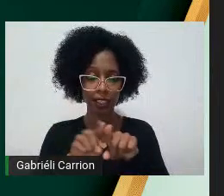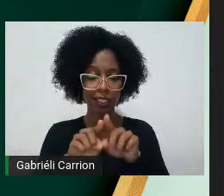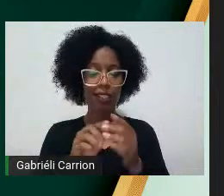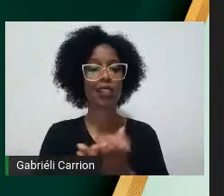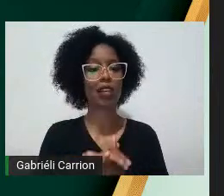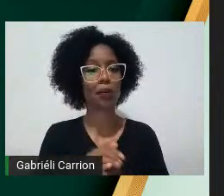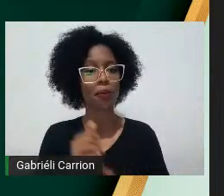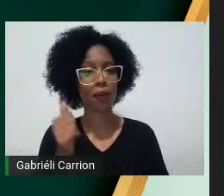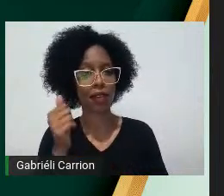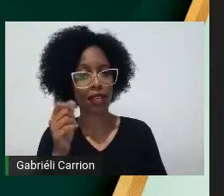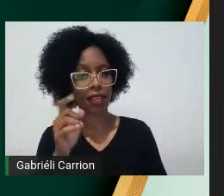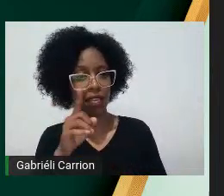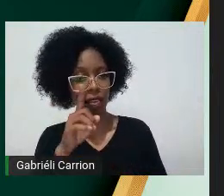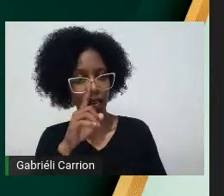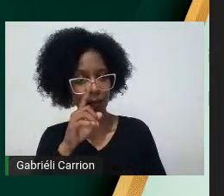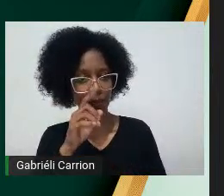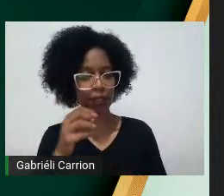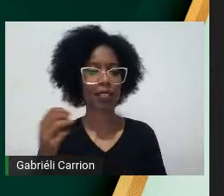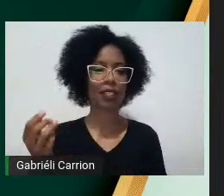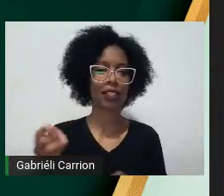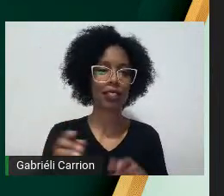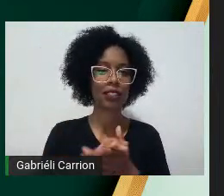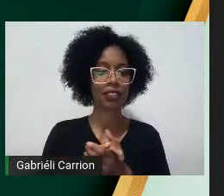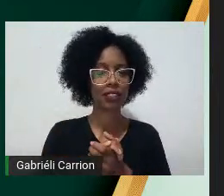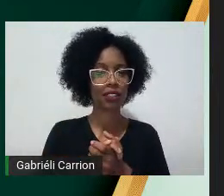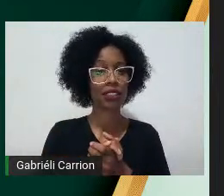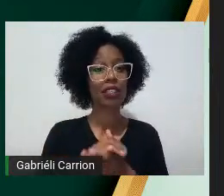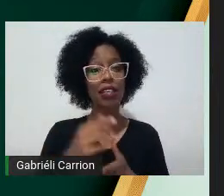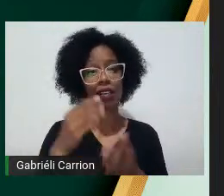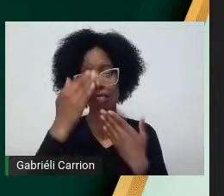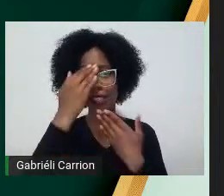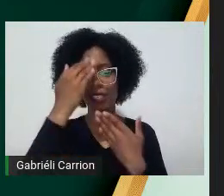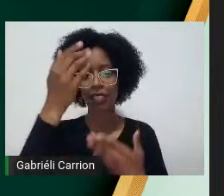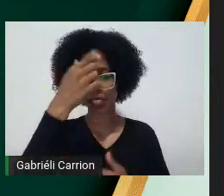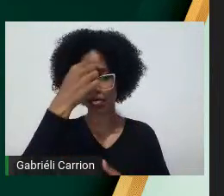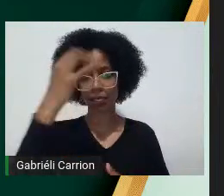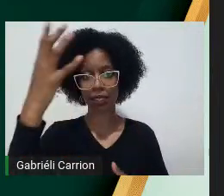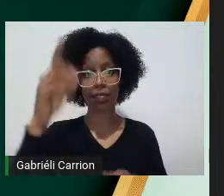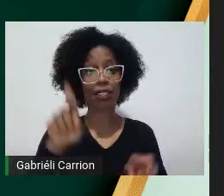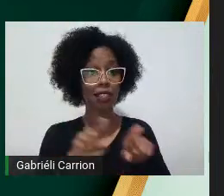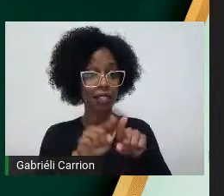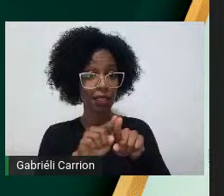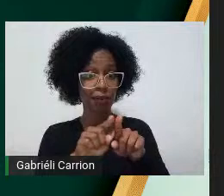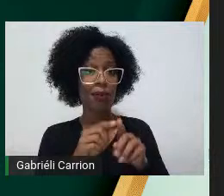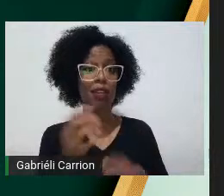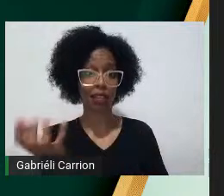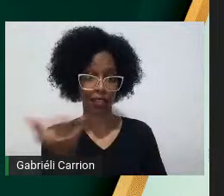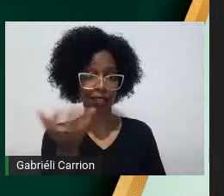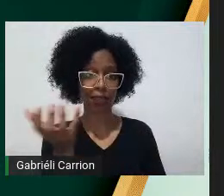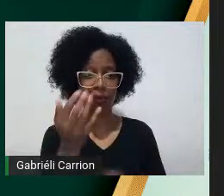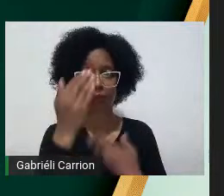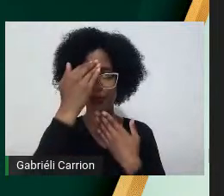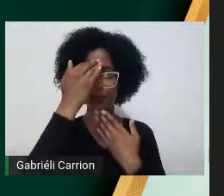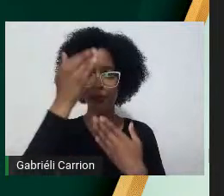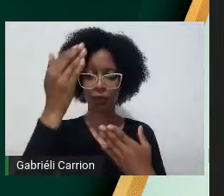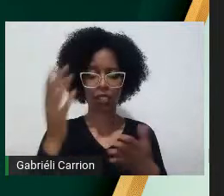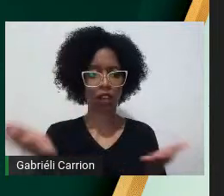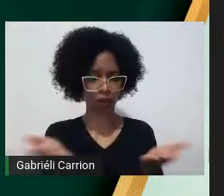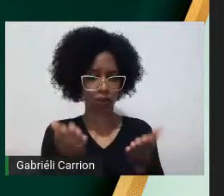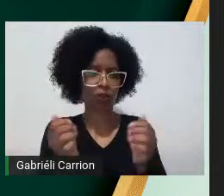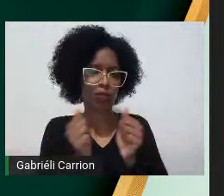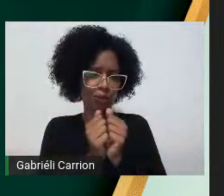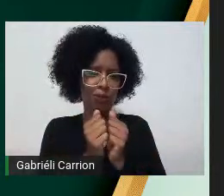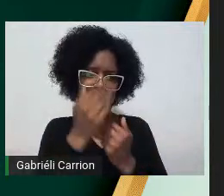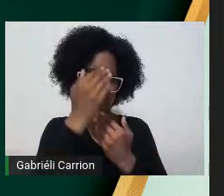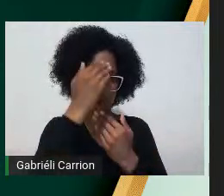Roque. Agradeço a Unipampa, agradeço a Caçapava e todos que me acolheram bem aqui nesse período, a